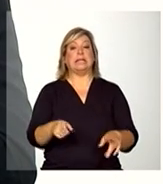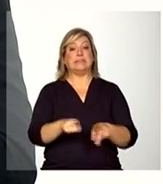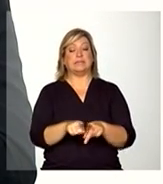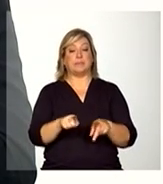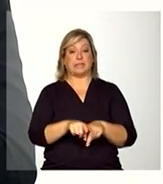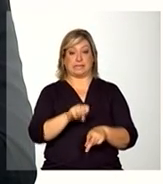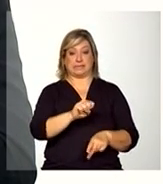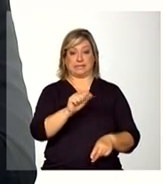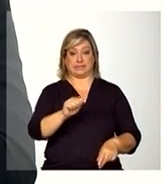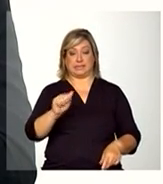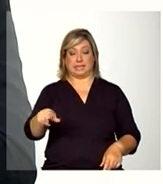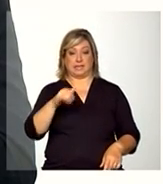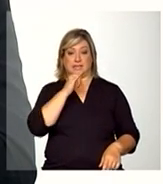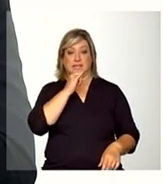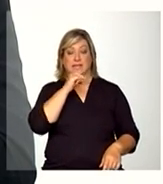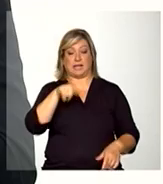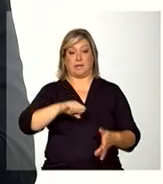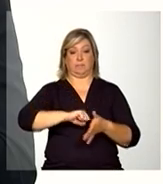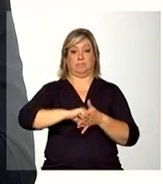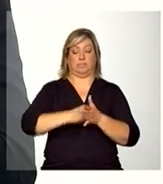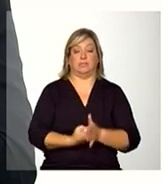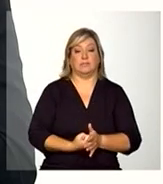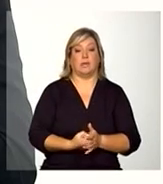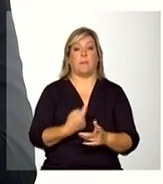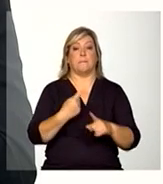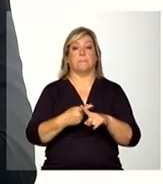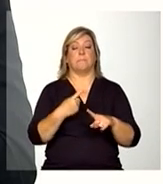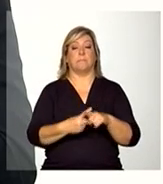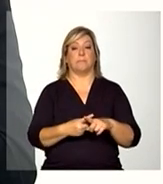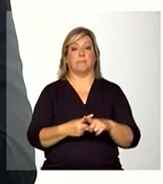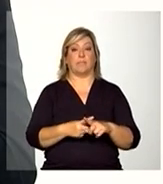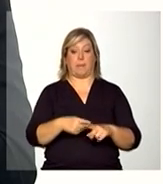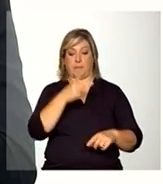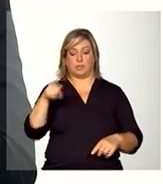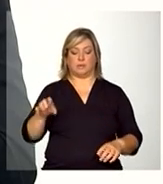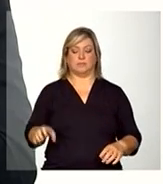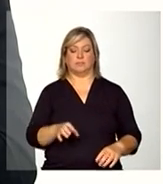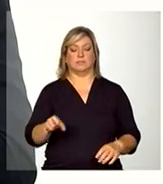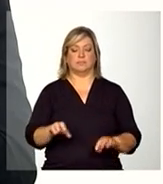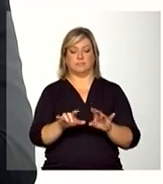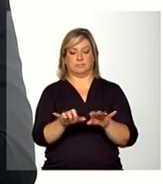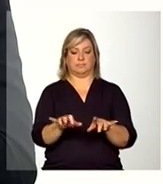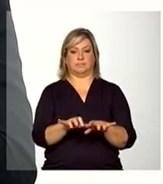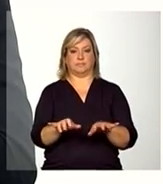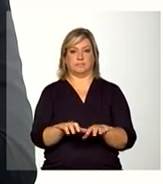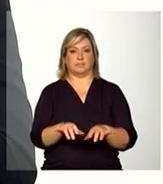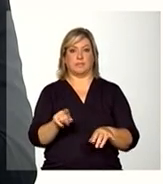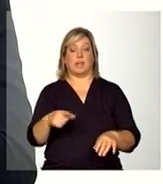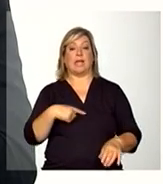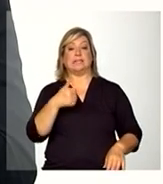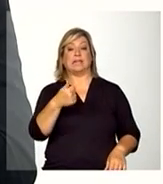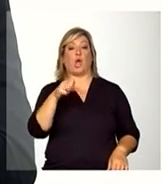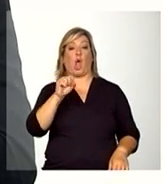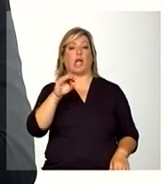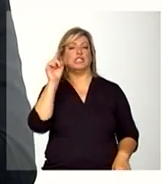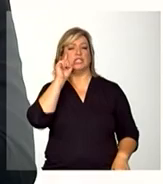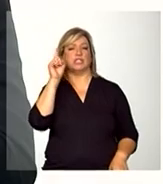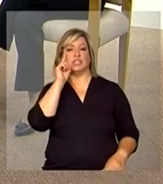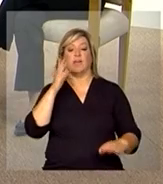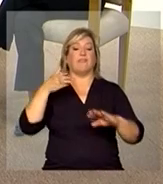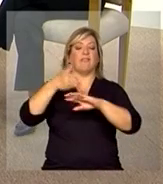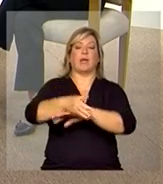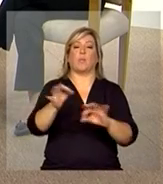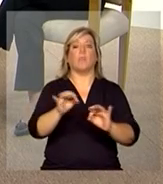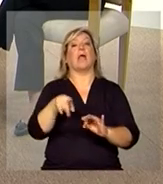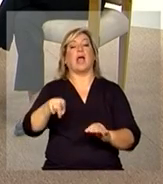saa é caso eh o usuário não acesse o sistema durante 180 dias o sistema ele também